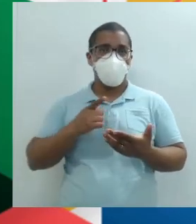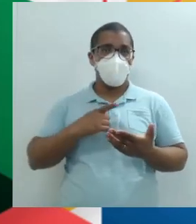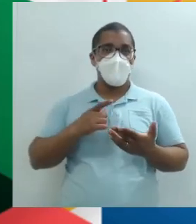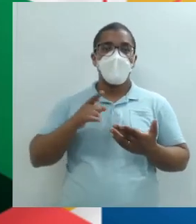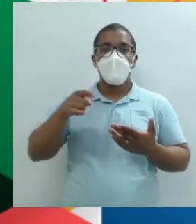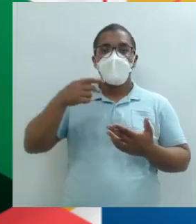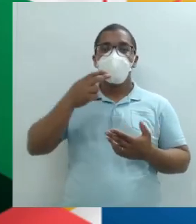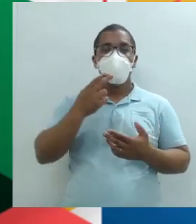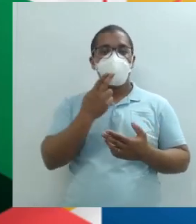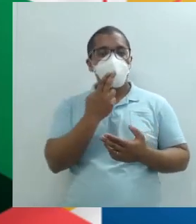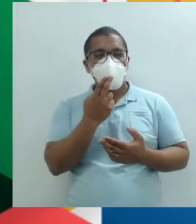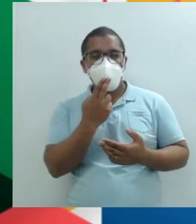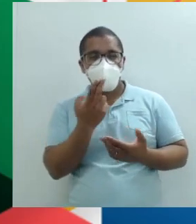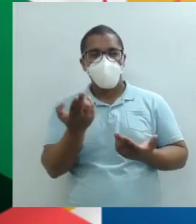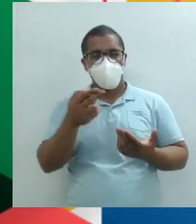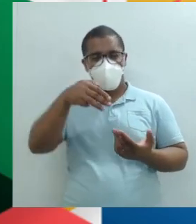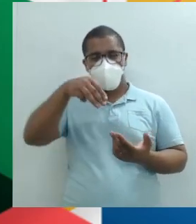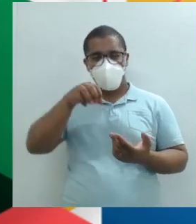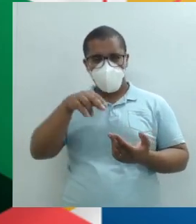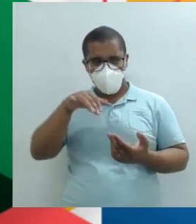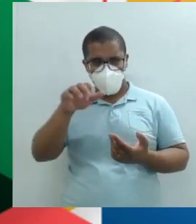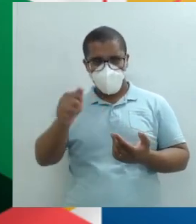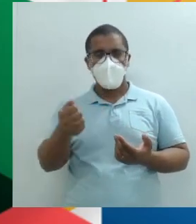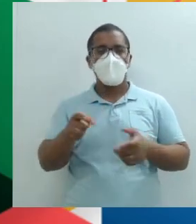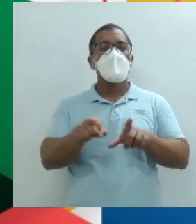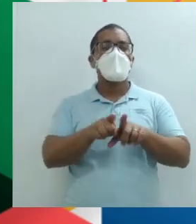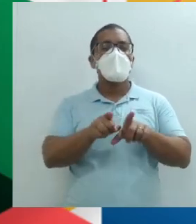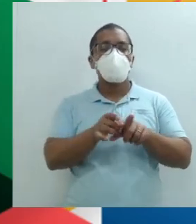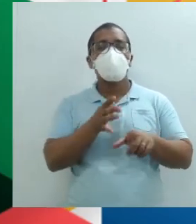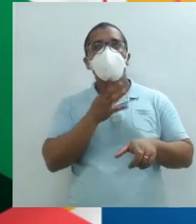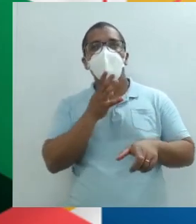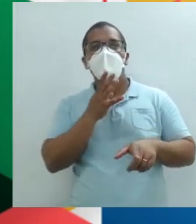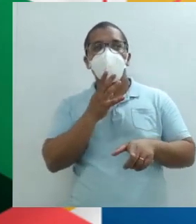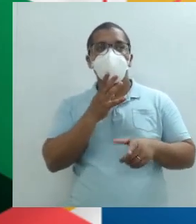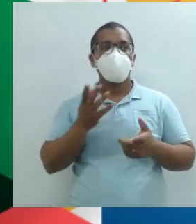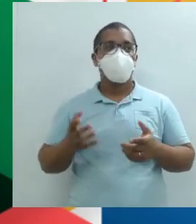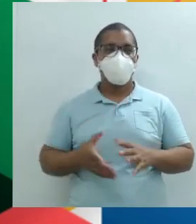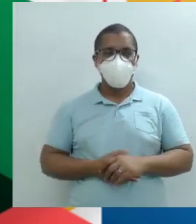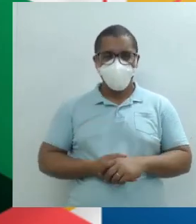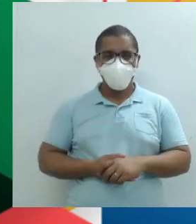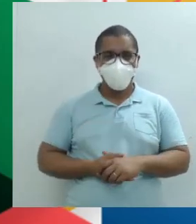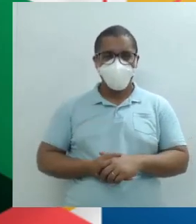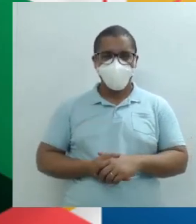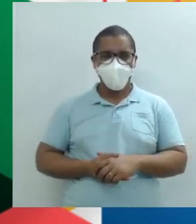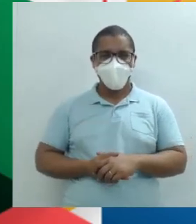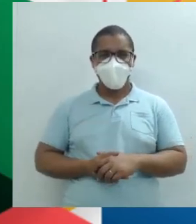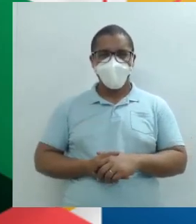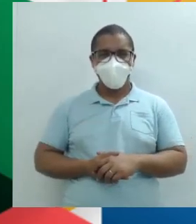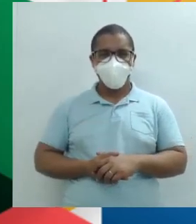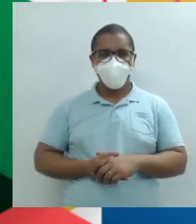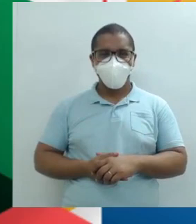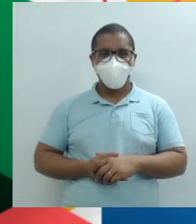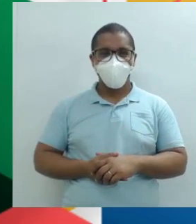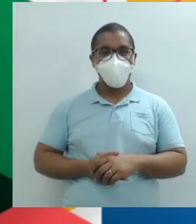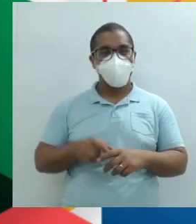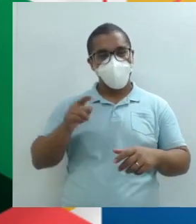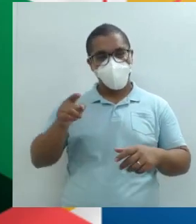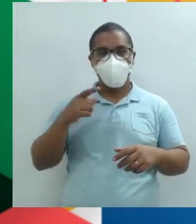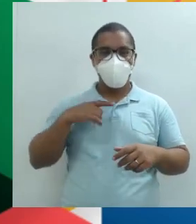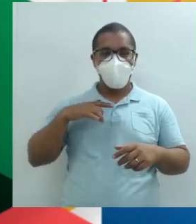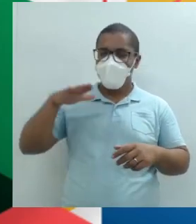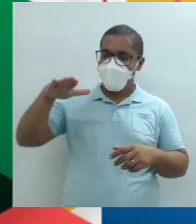da Mônica e conhecer ao mesmo tempo ali, não sei, me dê uma sugestão, Ana Macária. O